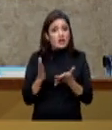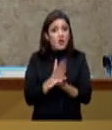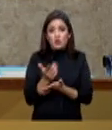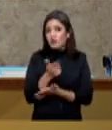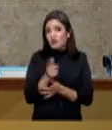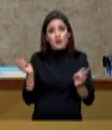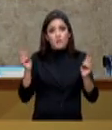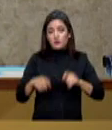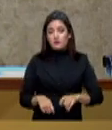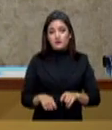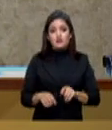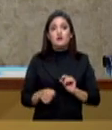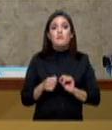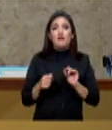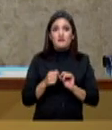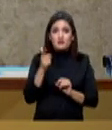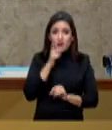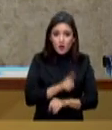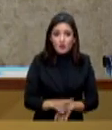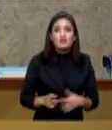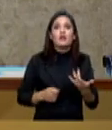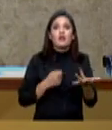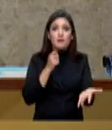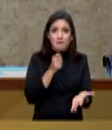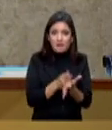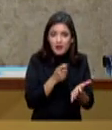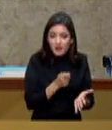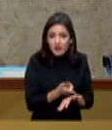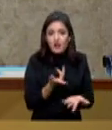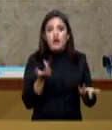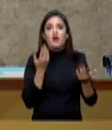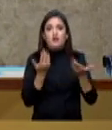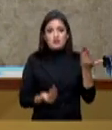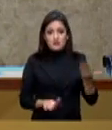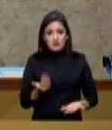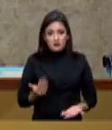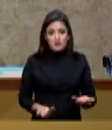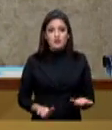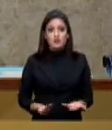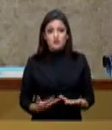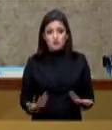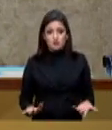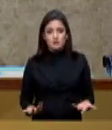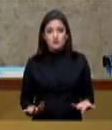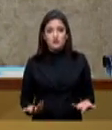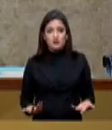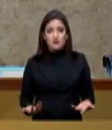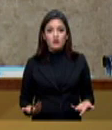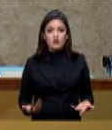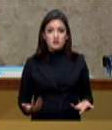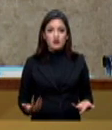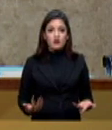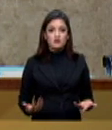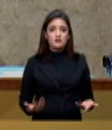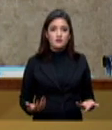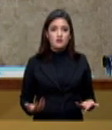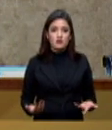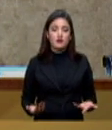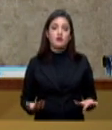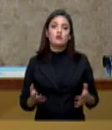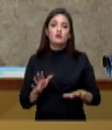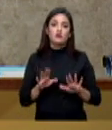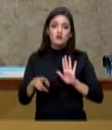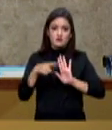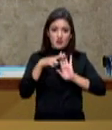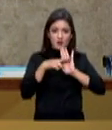potência patrimonial para suprir esse serviço essencial de viagem acima de 15 para reposição